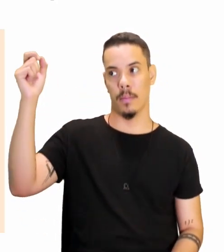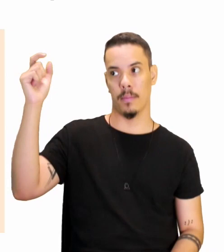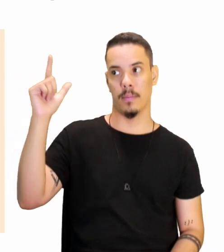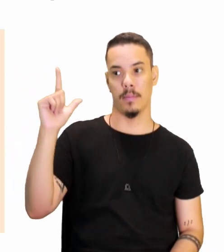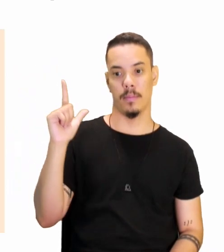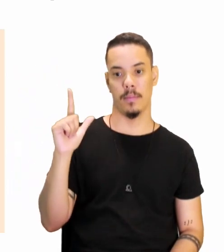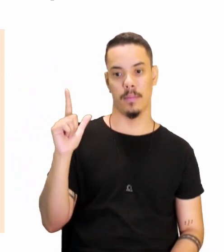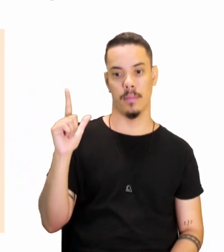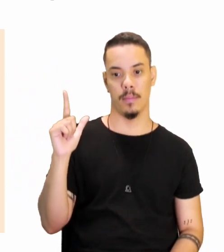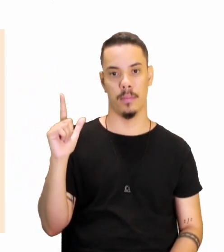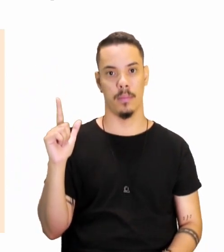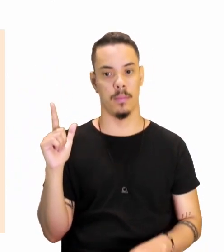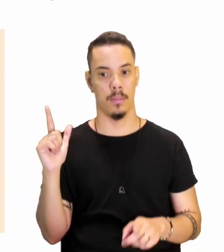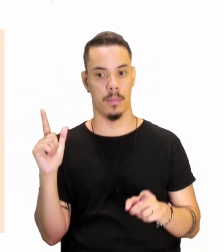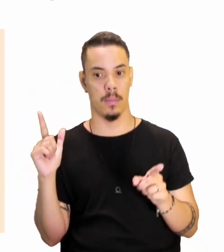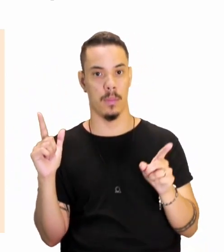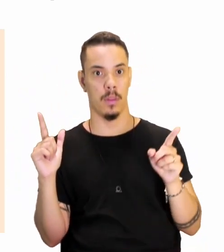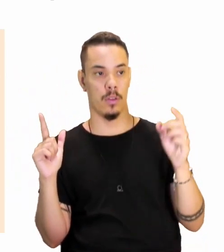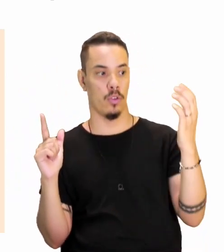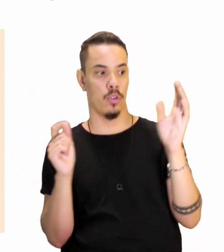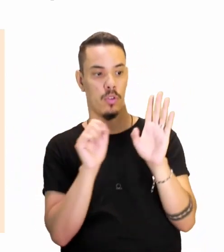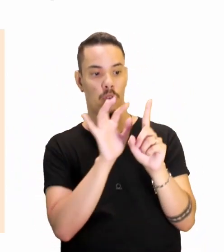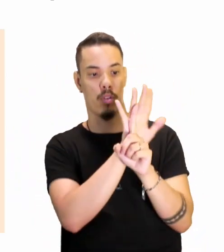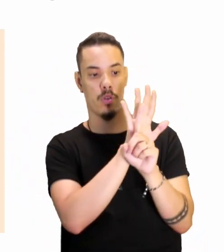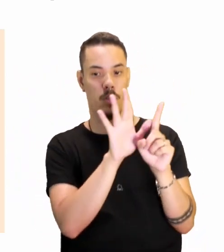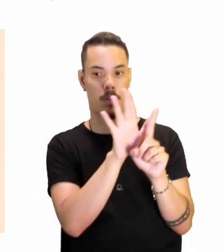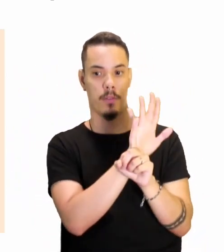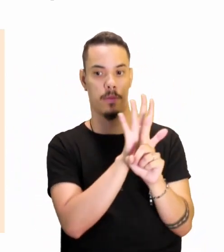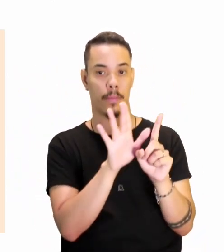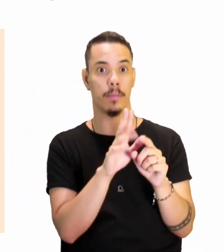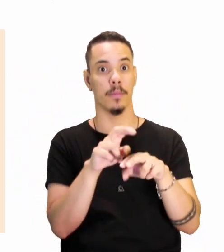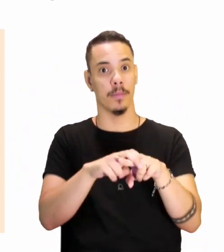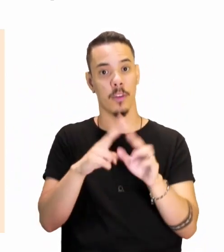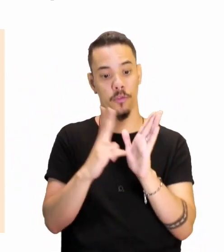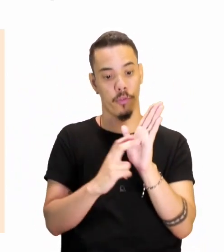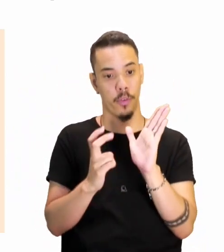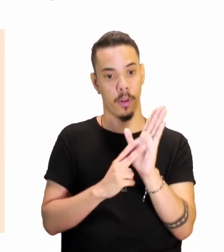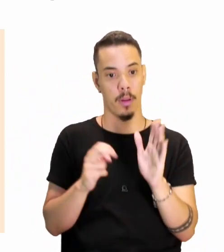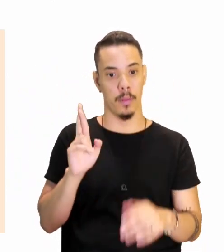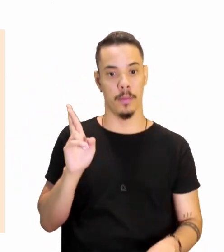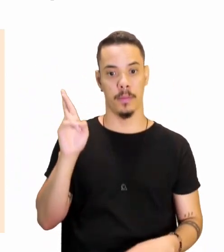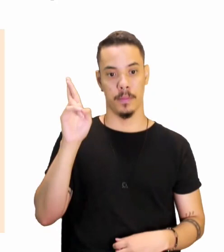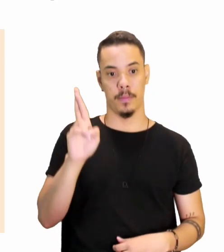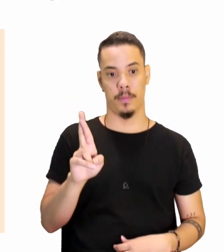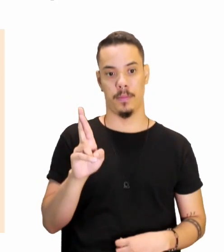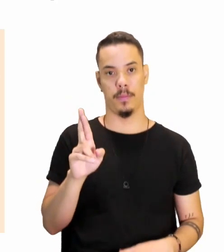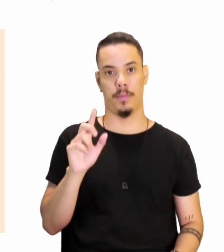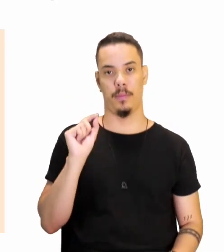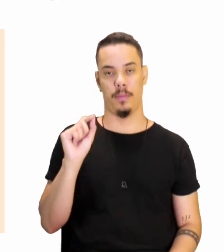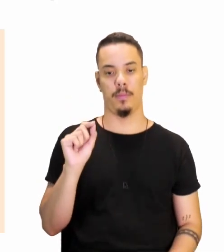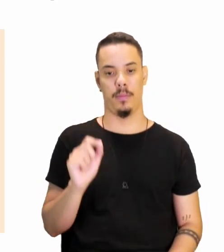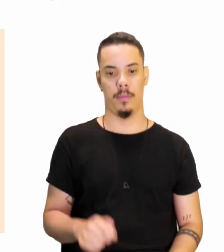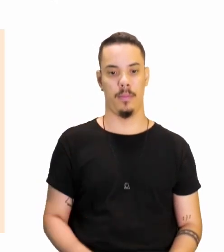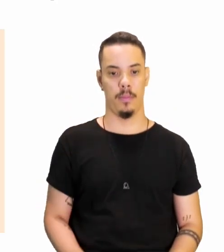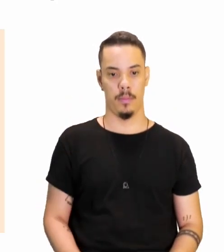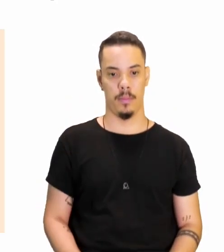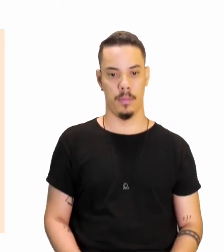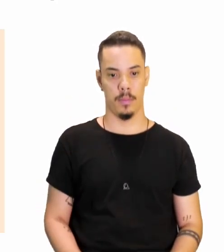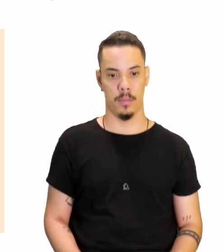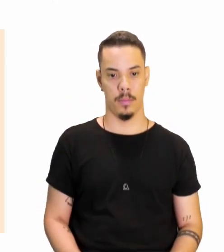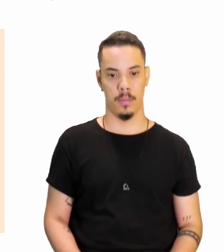luminosidade versus sombra. Aí os vocábulos representativos desses campos são